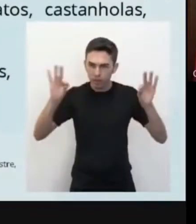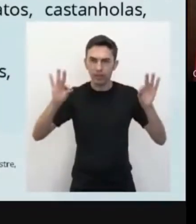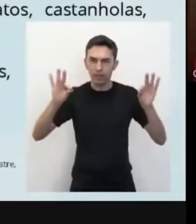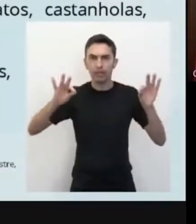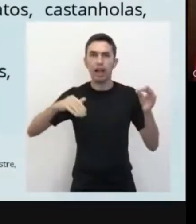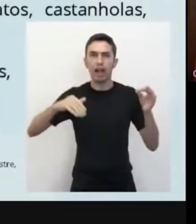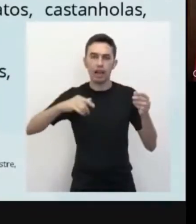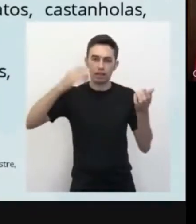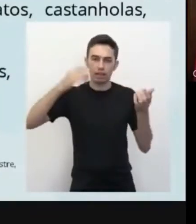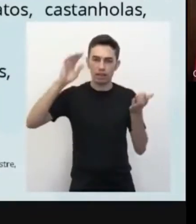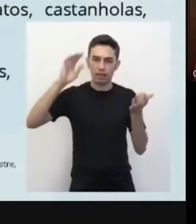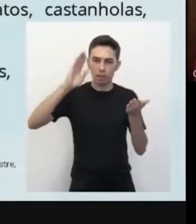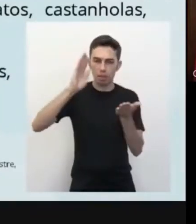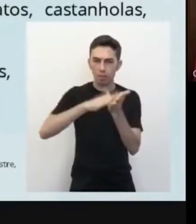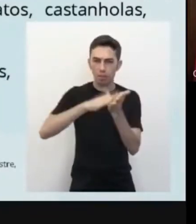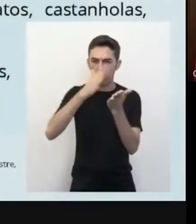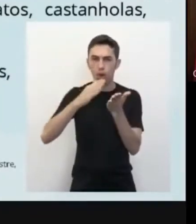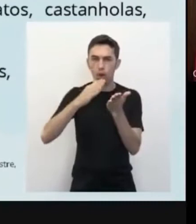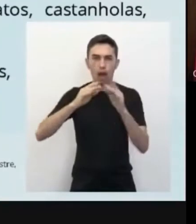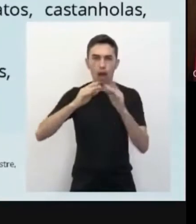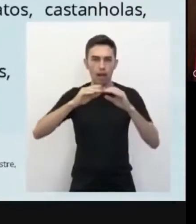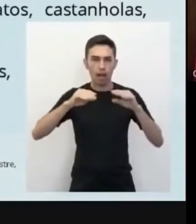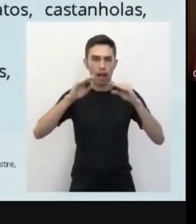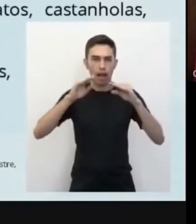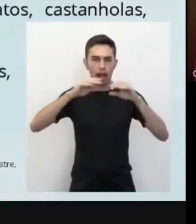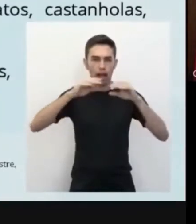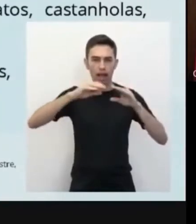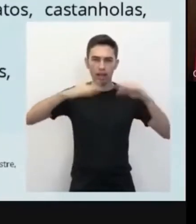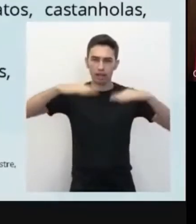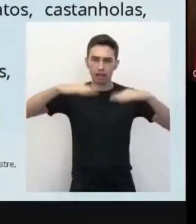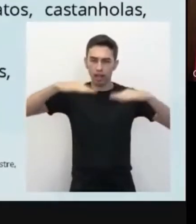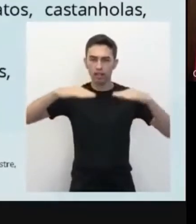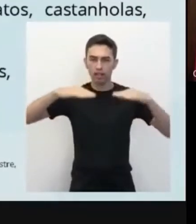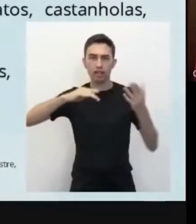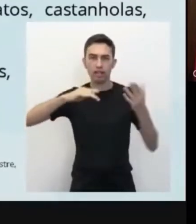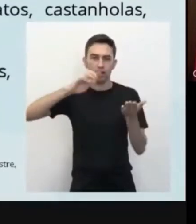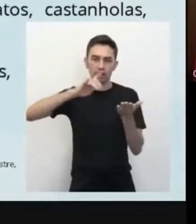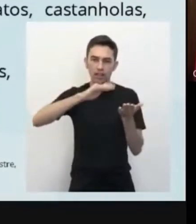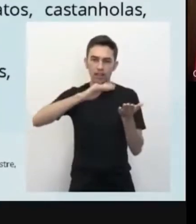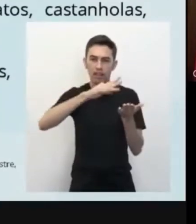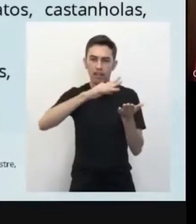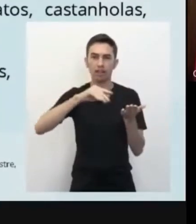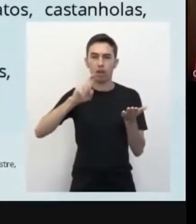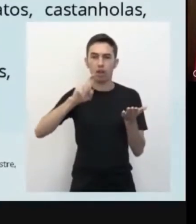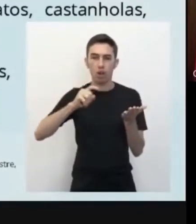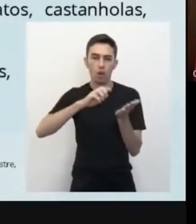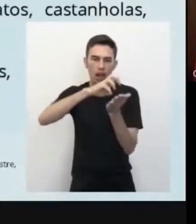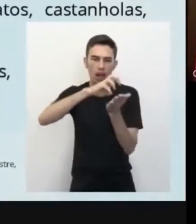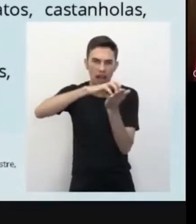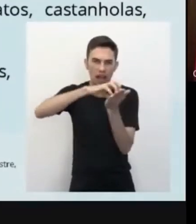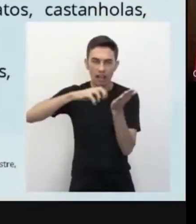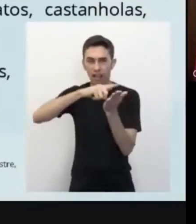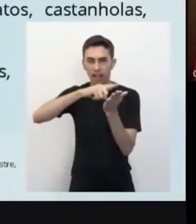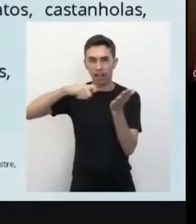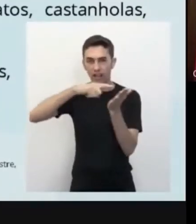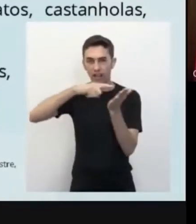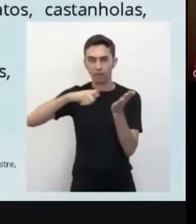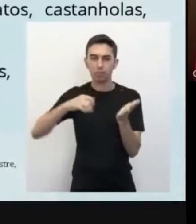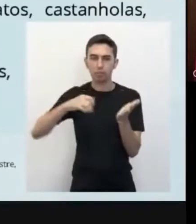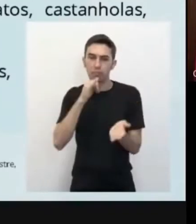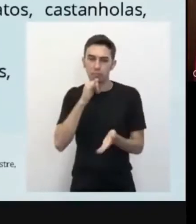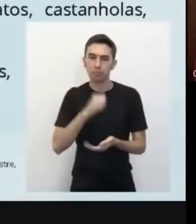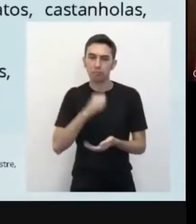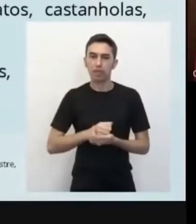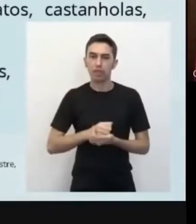que produz som quando golpeada, agitada, arranhada, dedilhada ou friccionada. Exemplo: sinos, pratos,